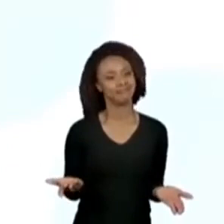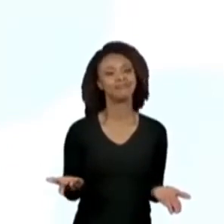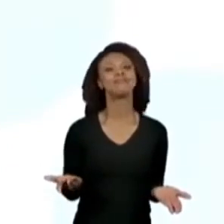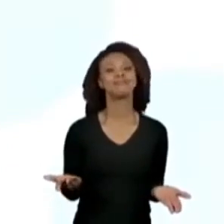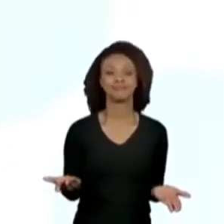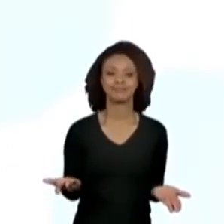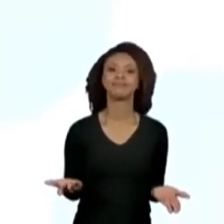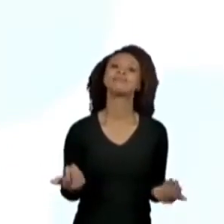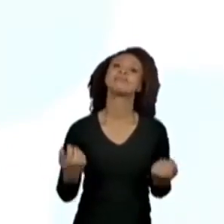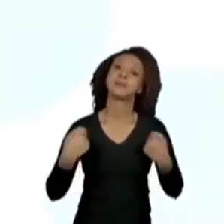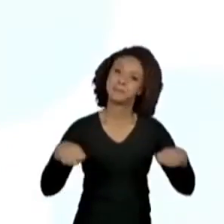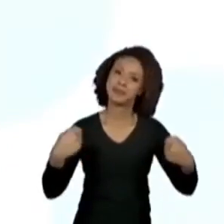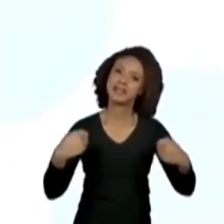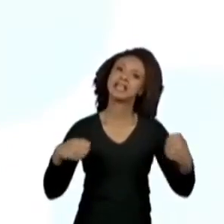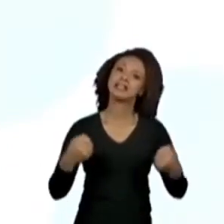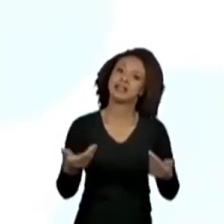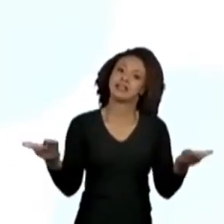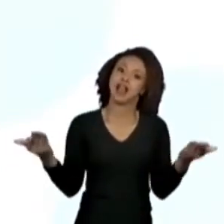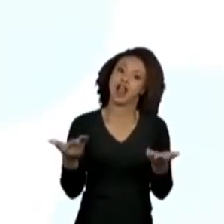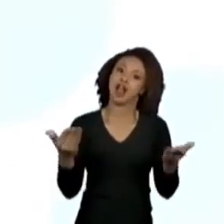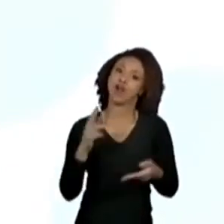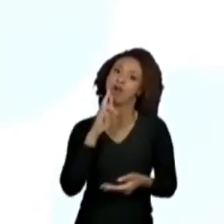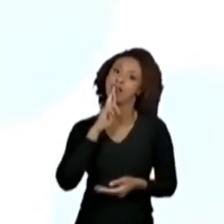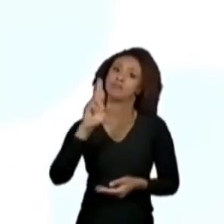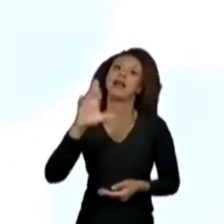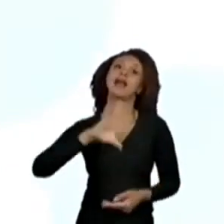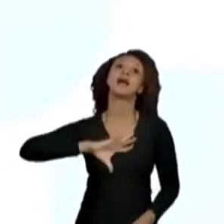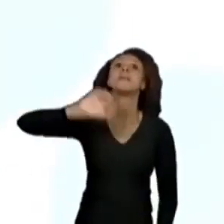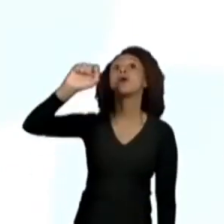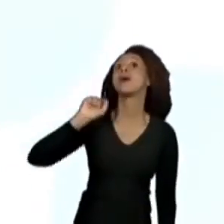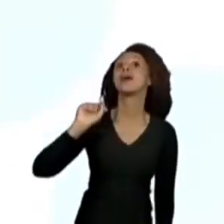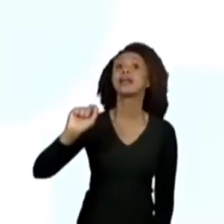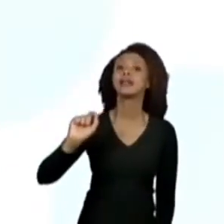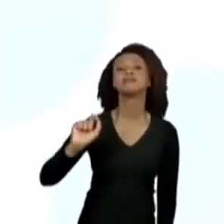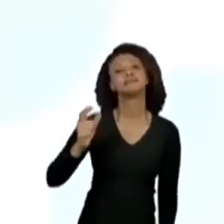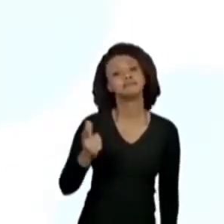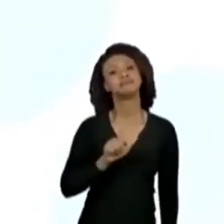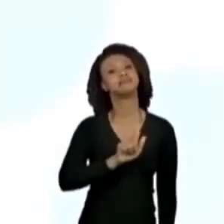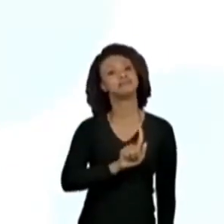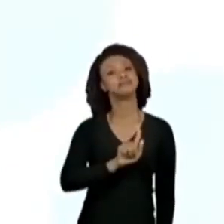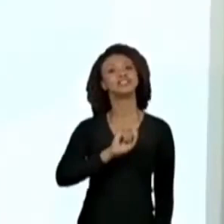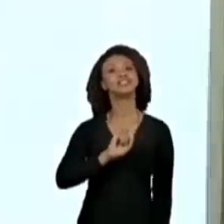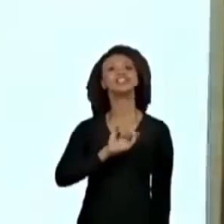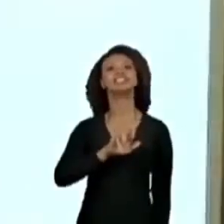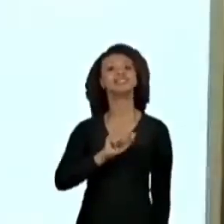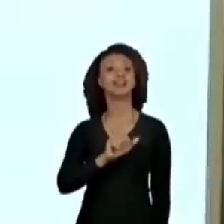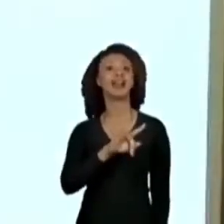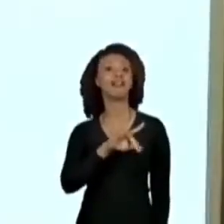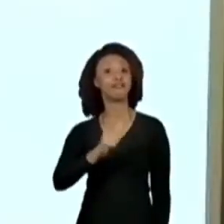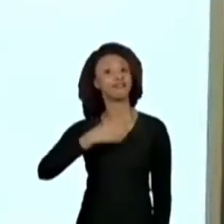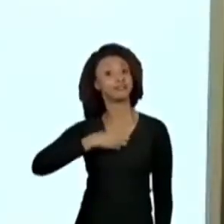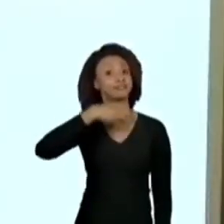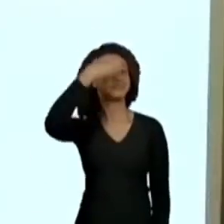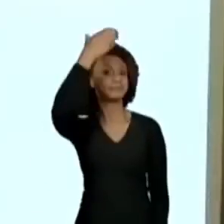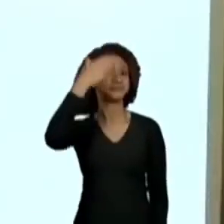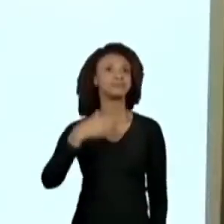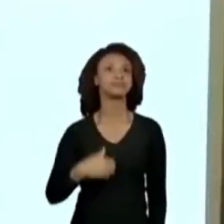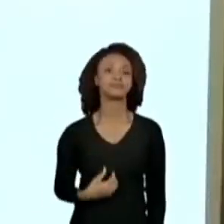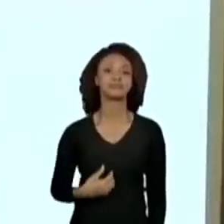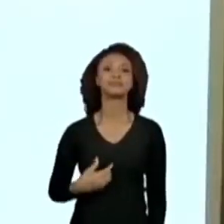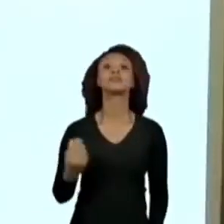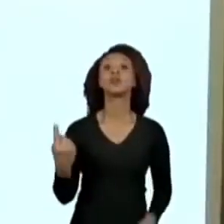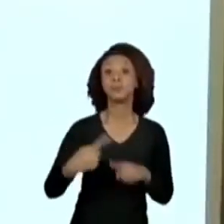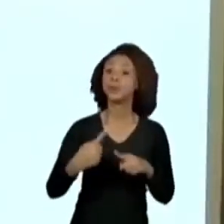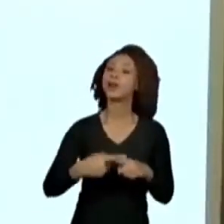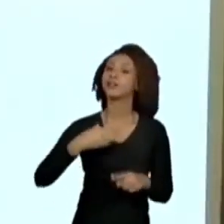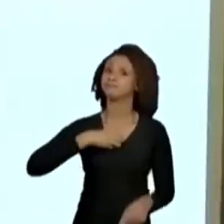então, que neste momento, quem ganhou foi a danada da girafa. A Valentina falou exatamente isso. A girafa é mais alta porque